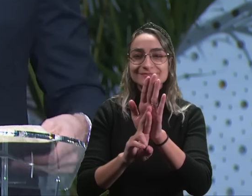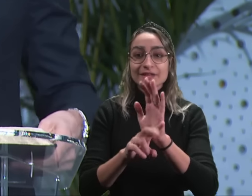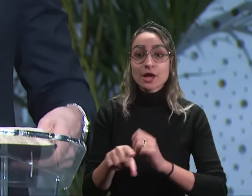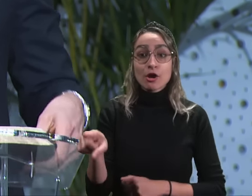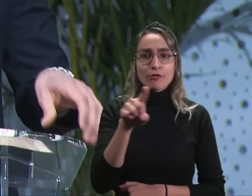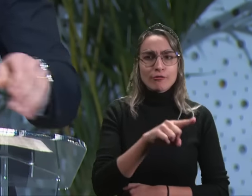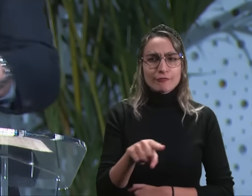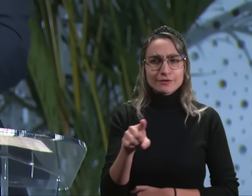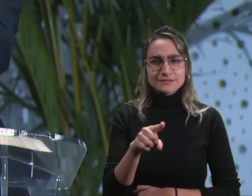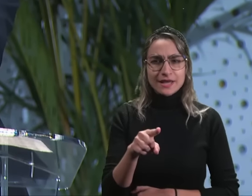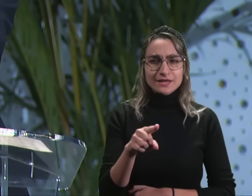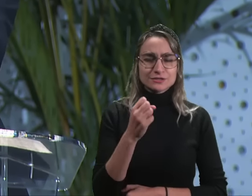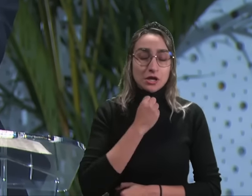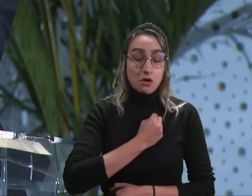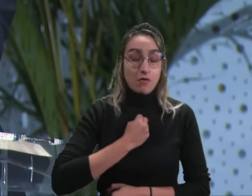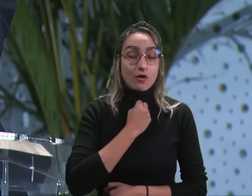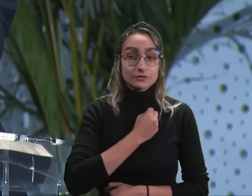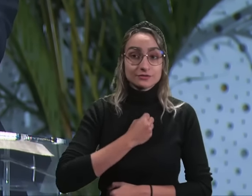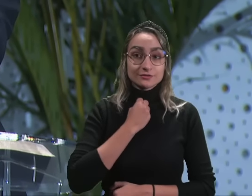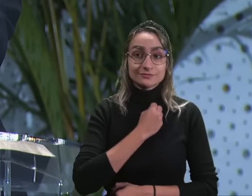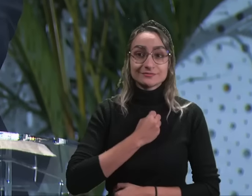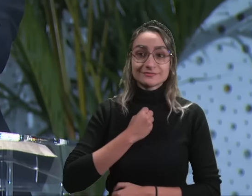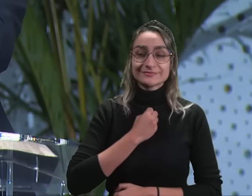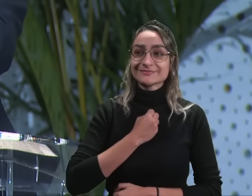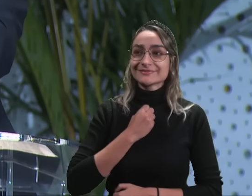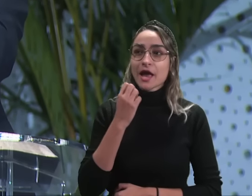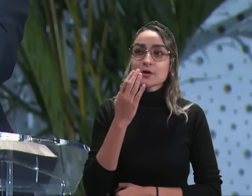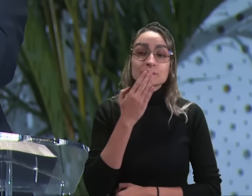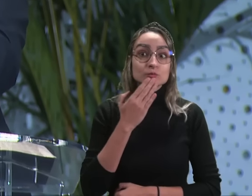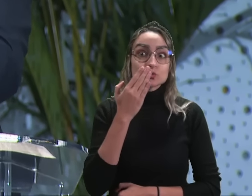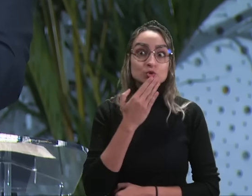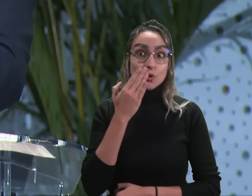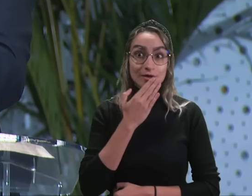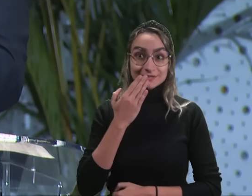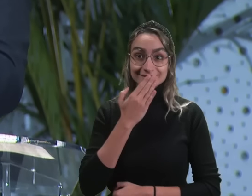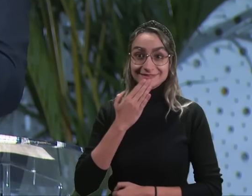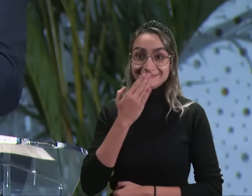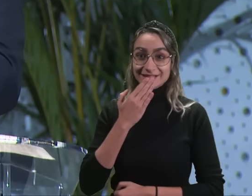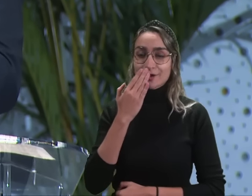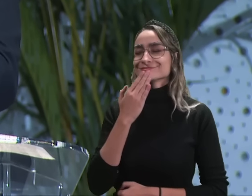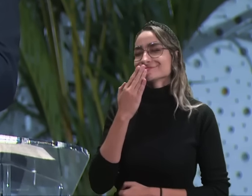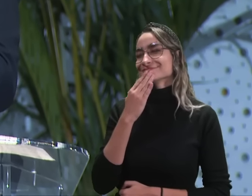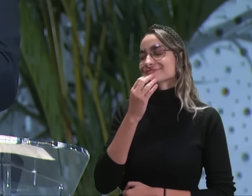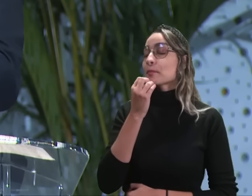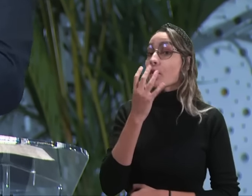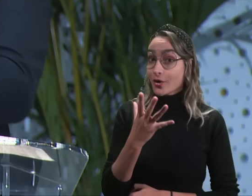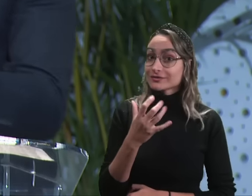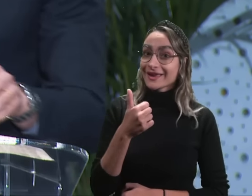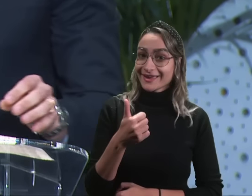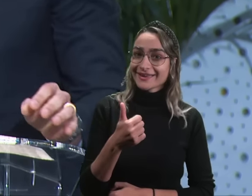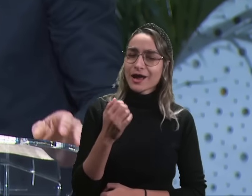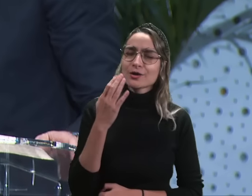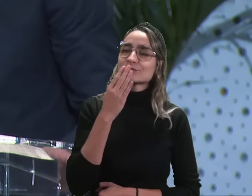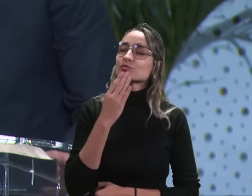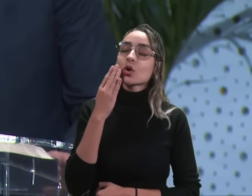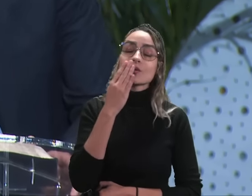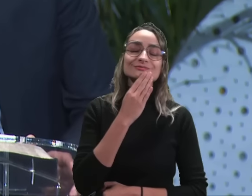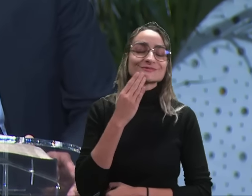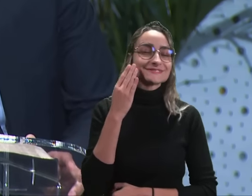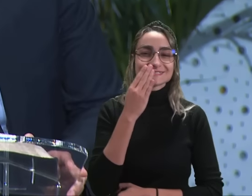chocolate não ih porque quando a gente fala em chocolate né dá esse doce